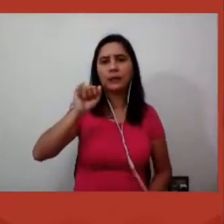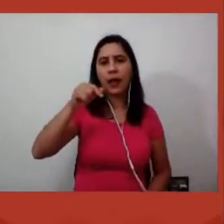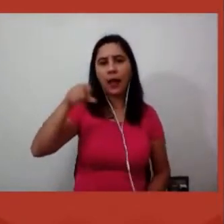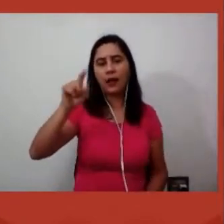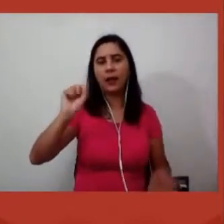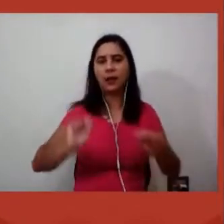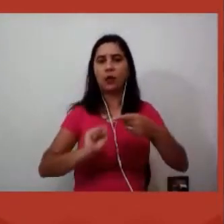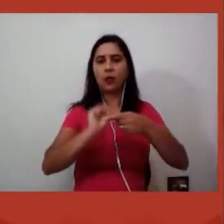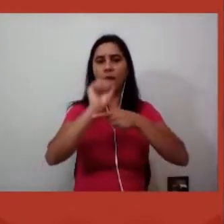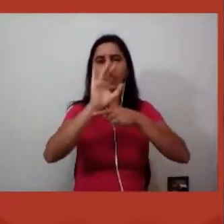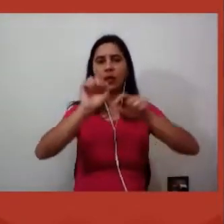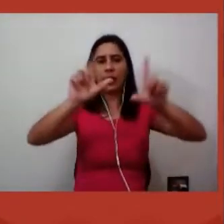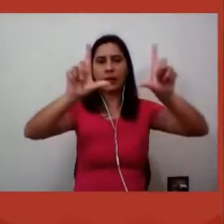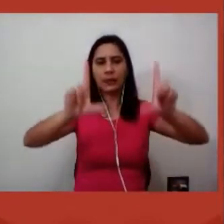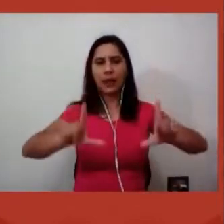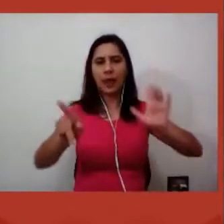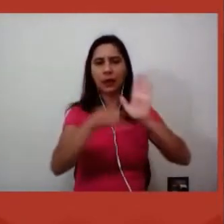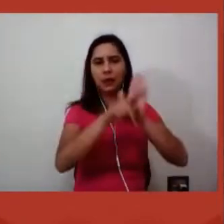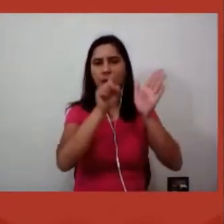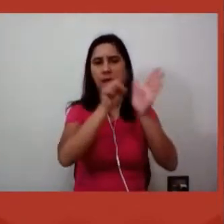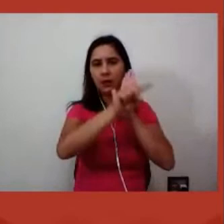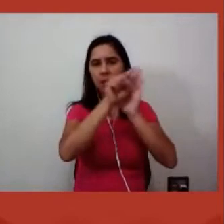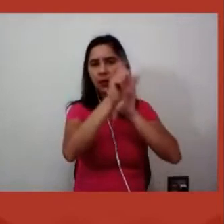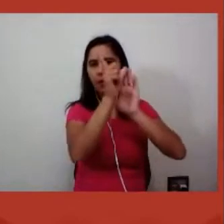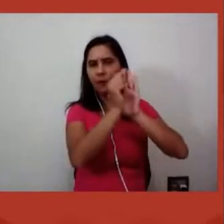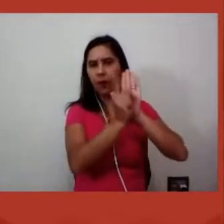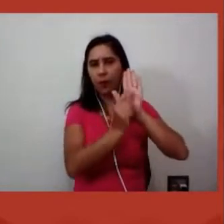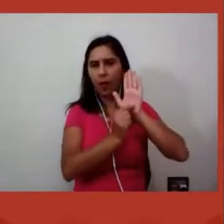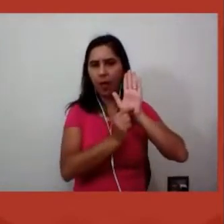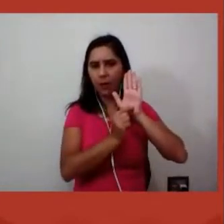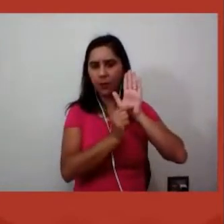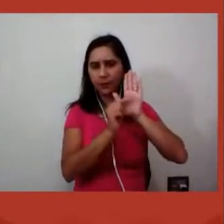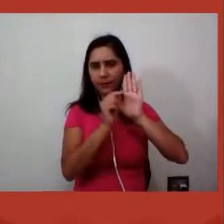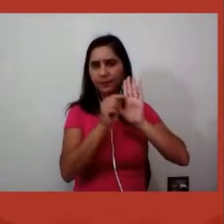do formulário.